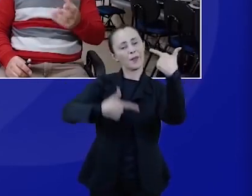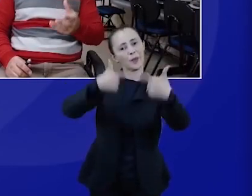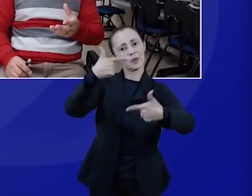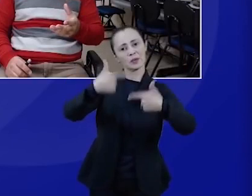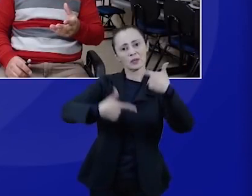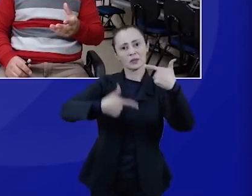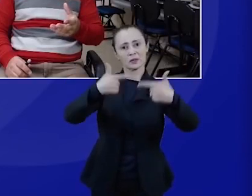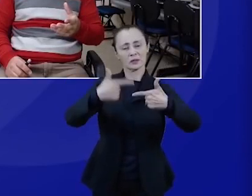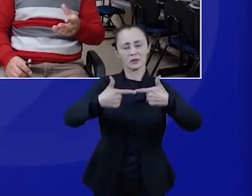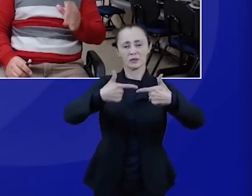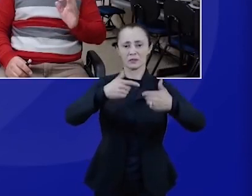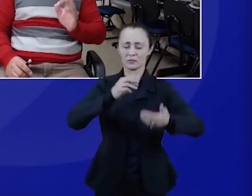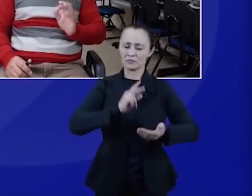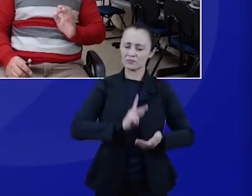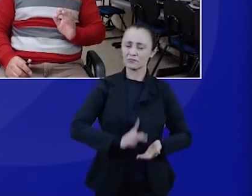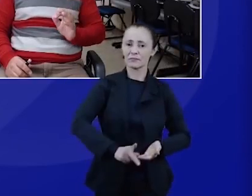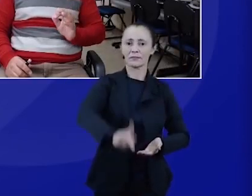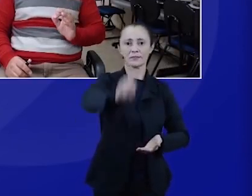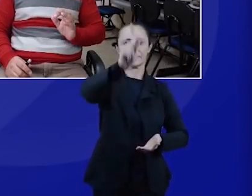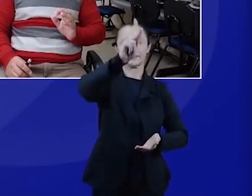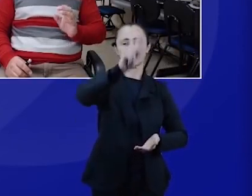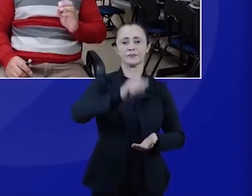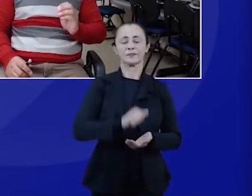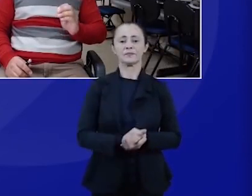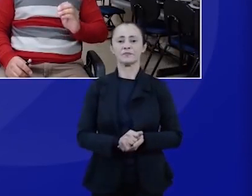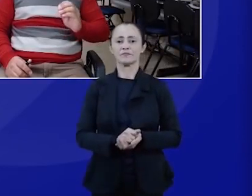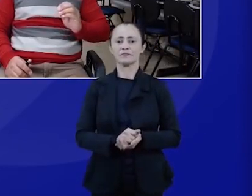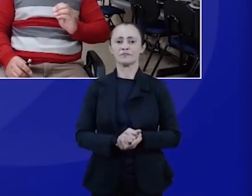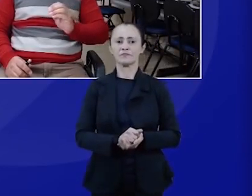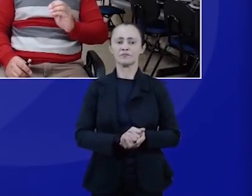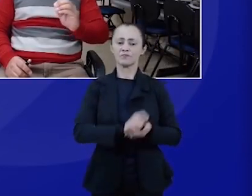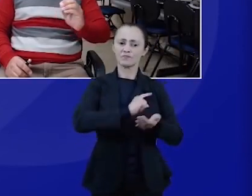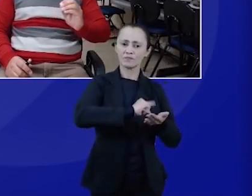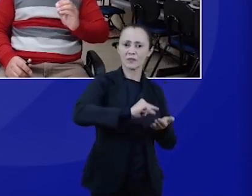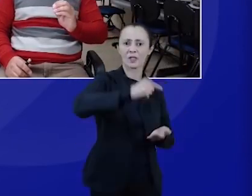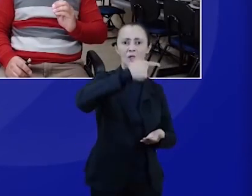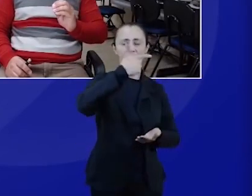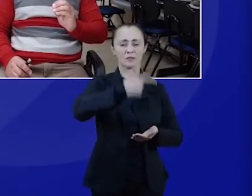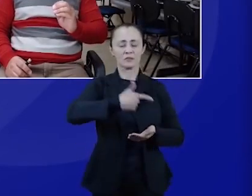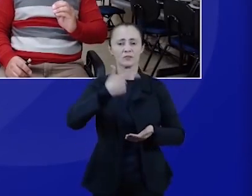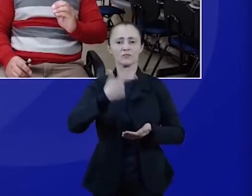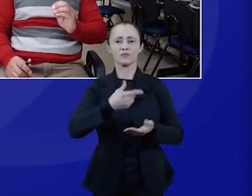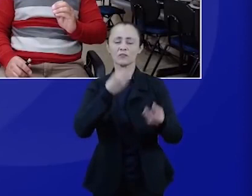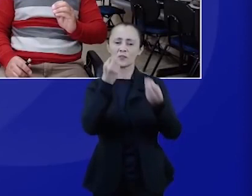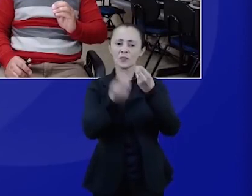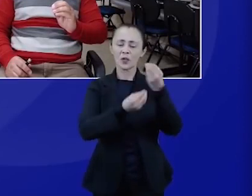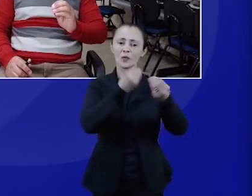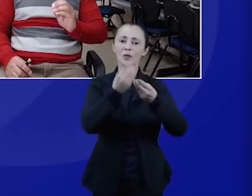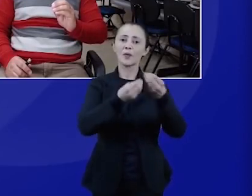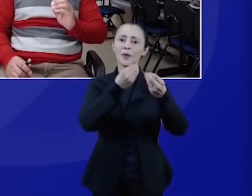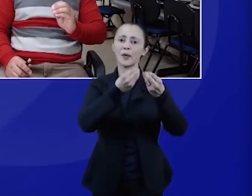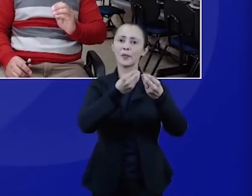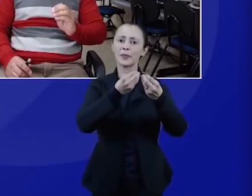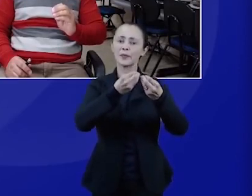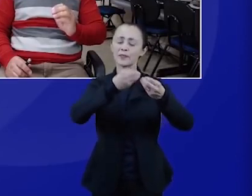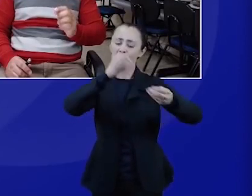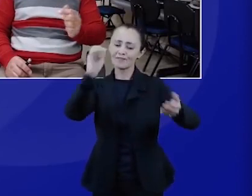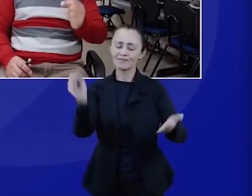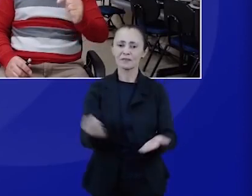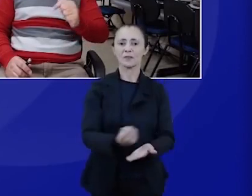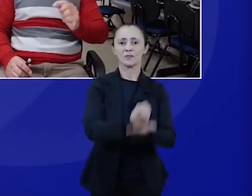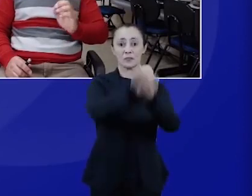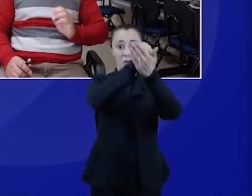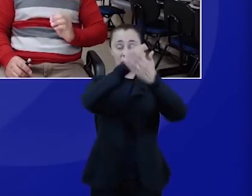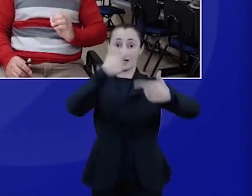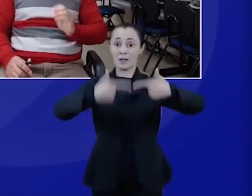e diretrizes. No parágrafo 2º, ela fala sobre subsidiar essas políticas,